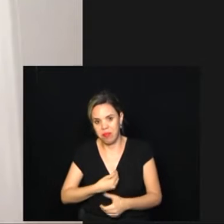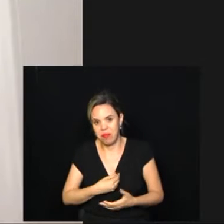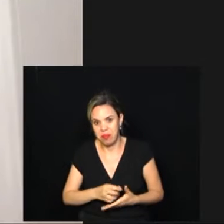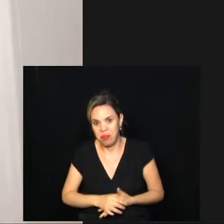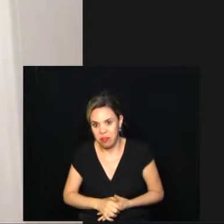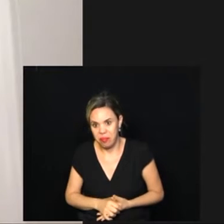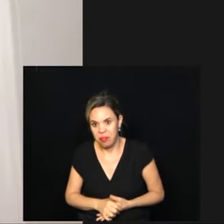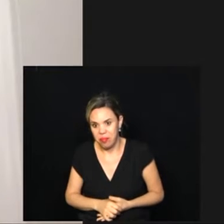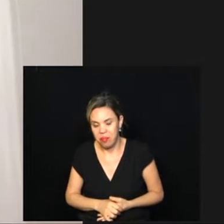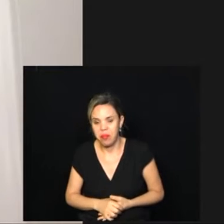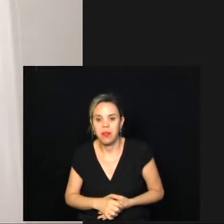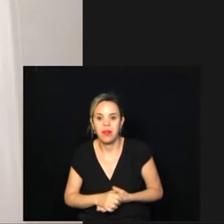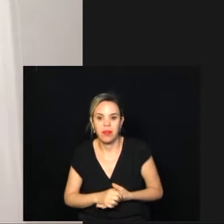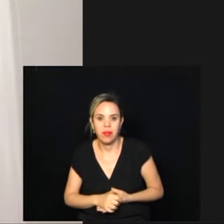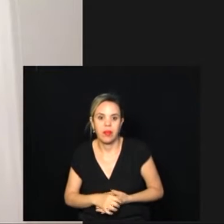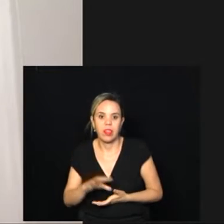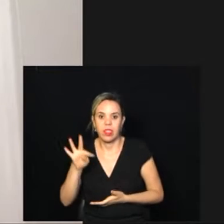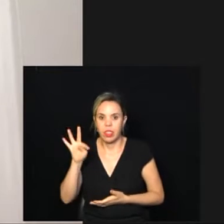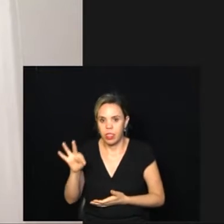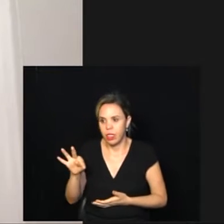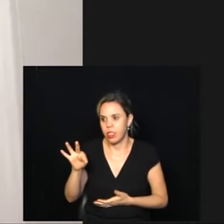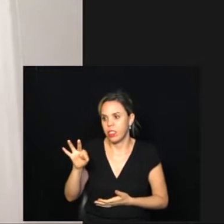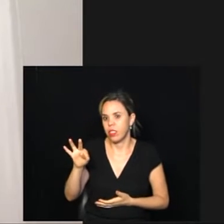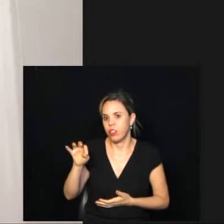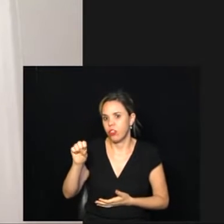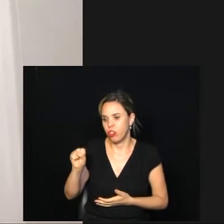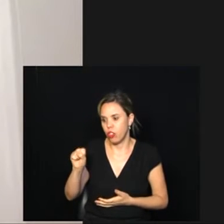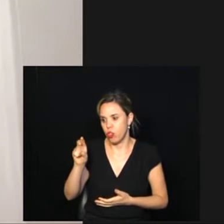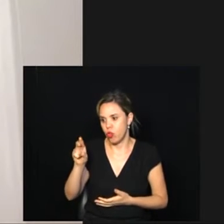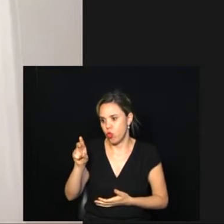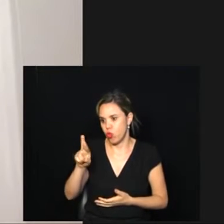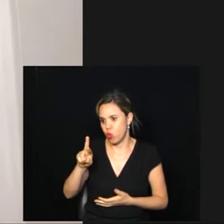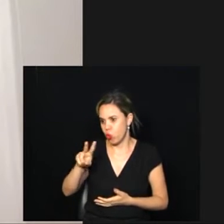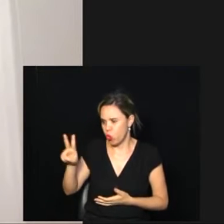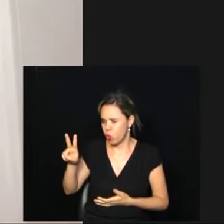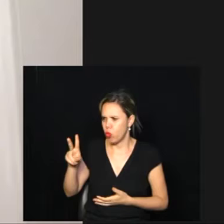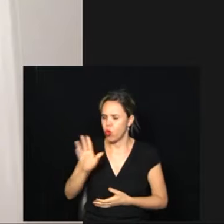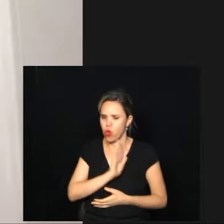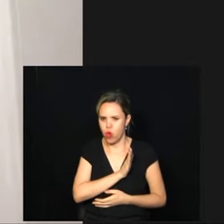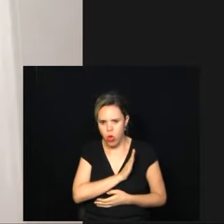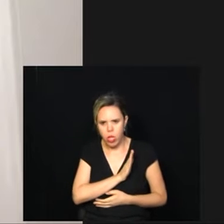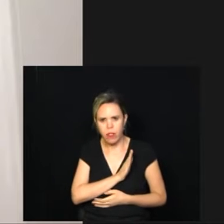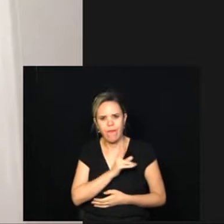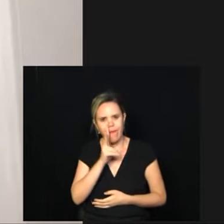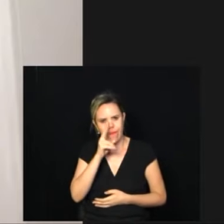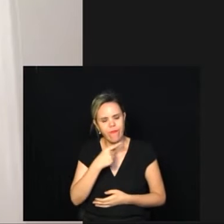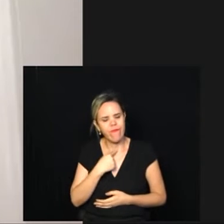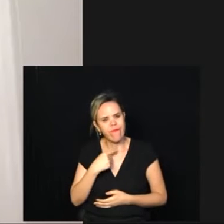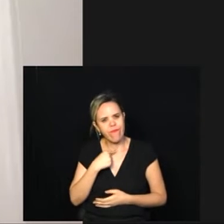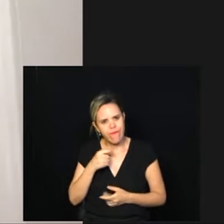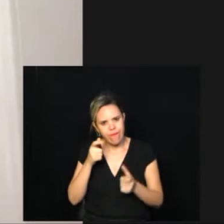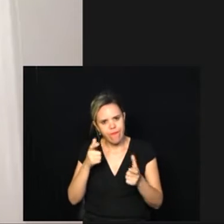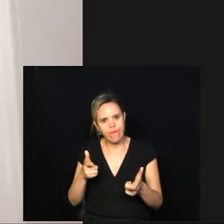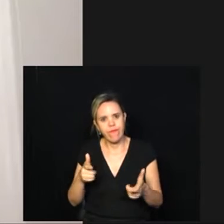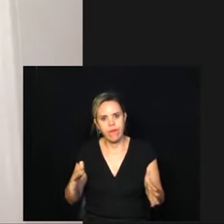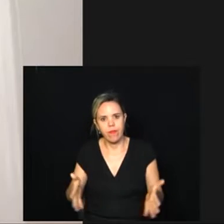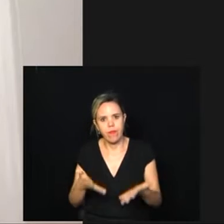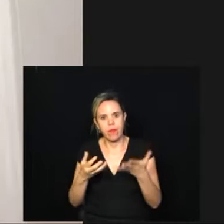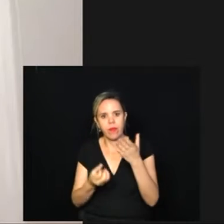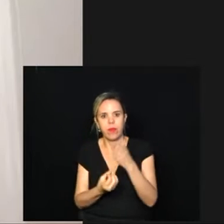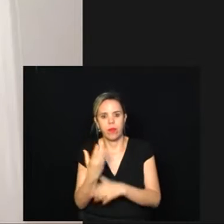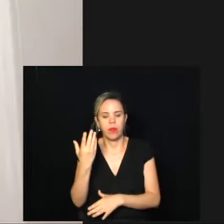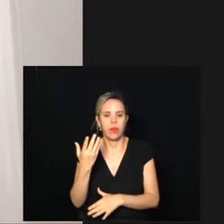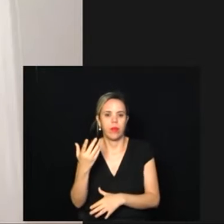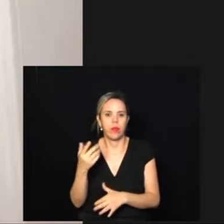Okay. E o tsuru estava muito forte, né, latente no meu coração, no sentido de buscar as minhas